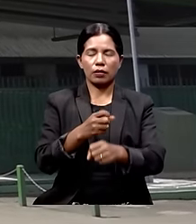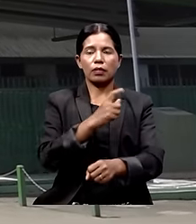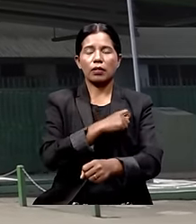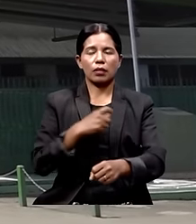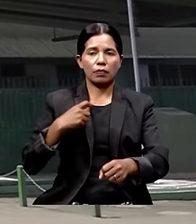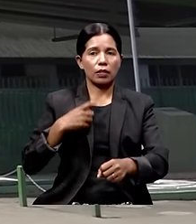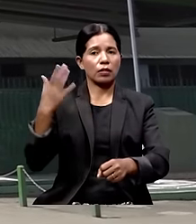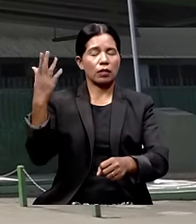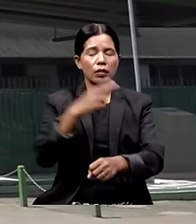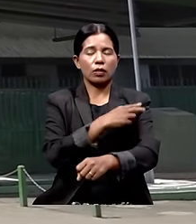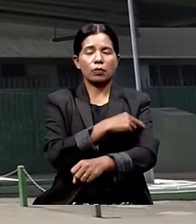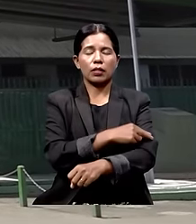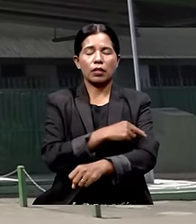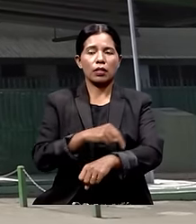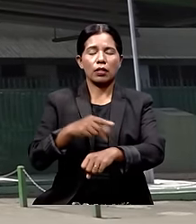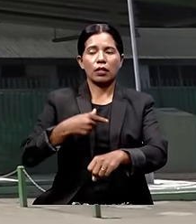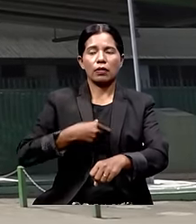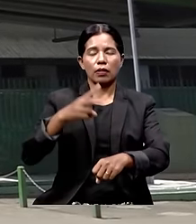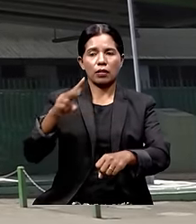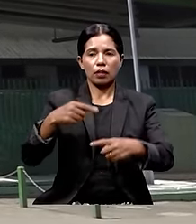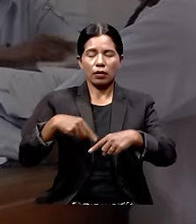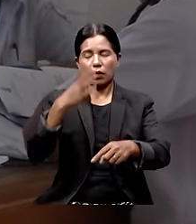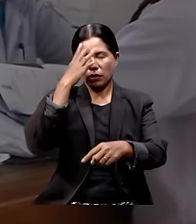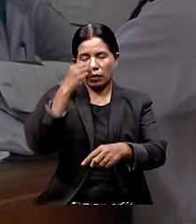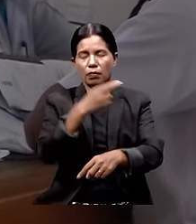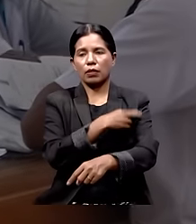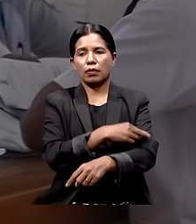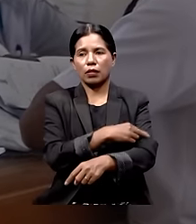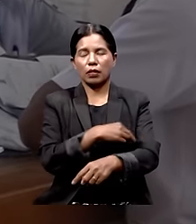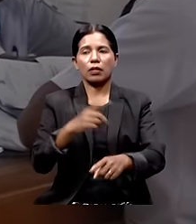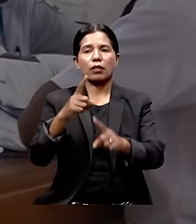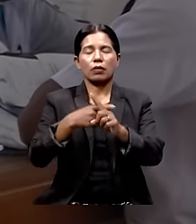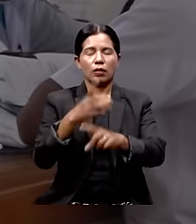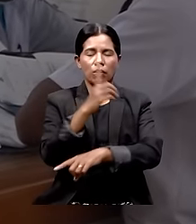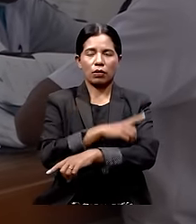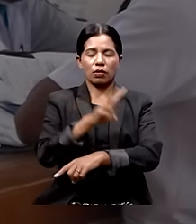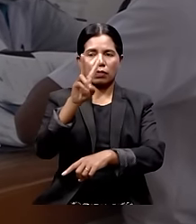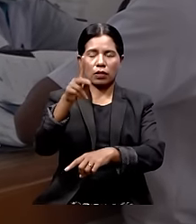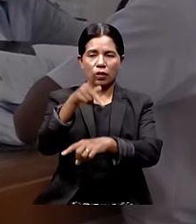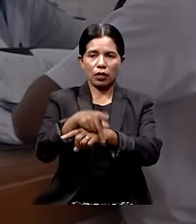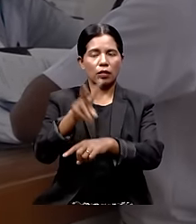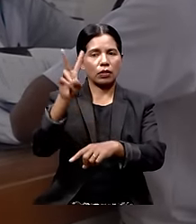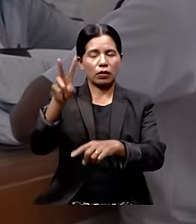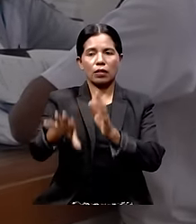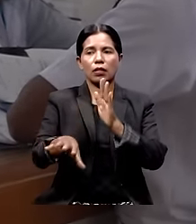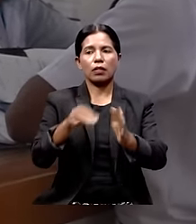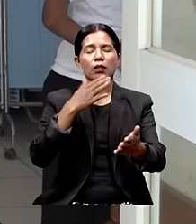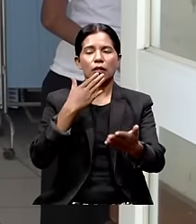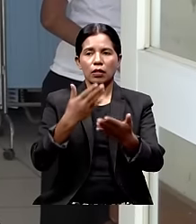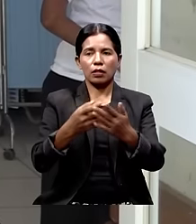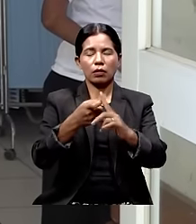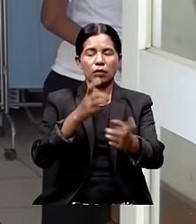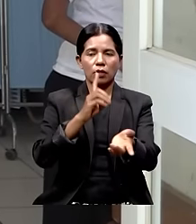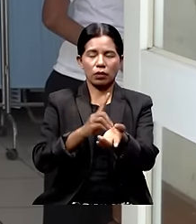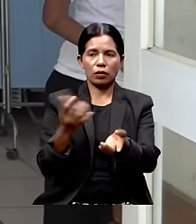iha Hospital Nacional Guido Valadares, no baise iha sala emergência durante loran rua no kalan rua, no hetan diagnosa husi